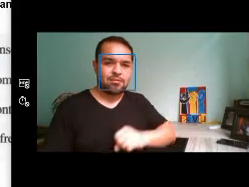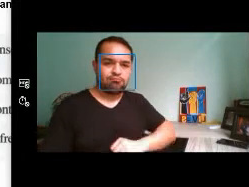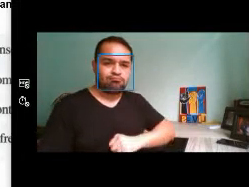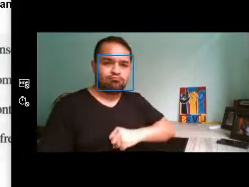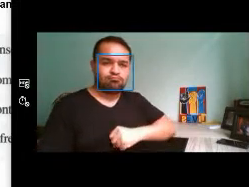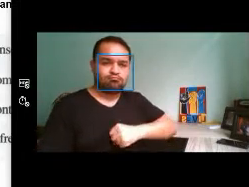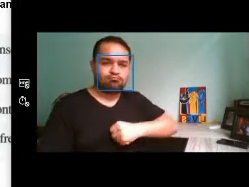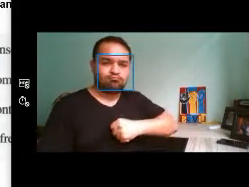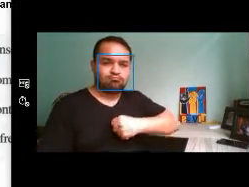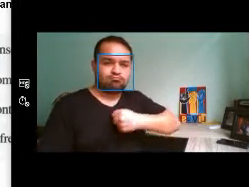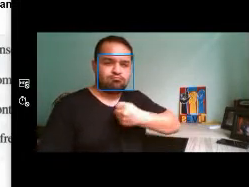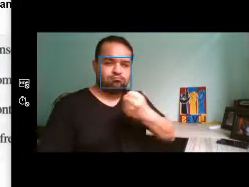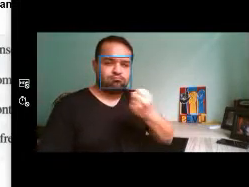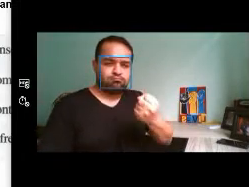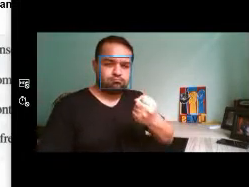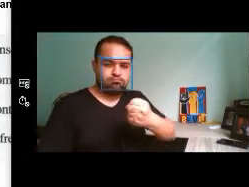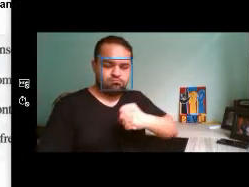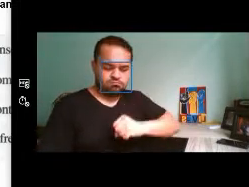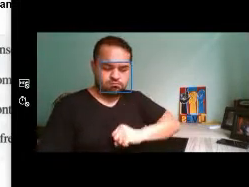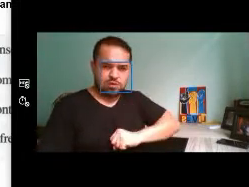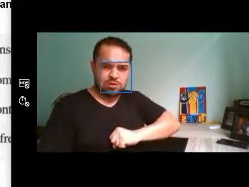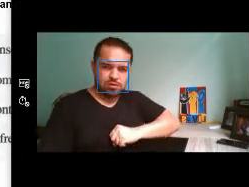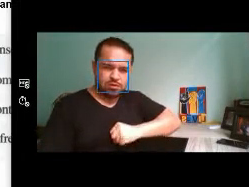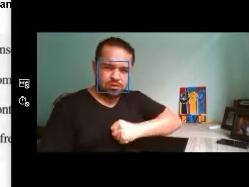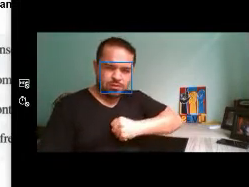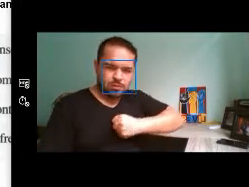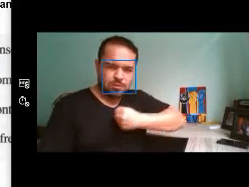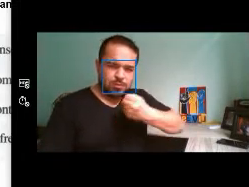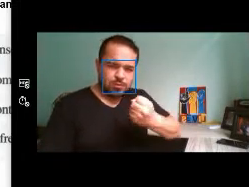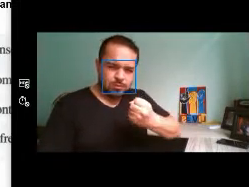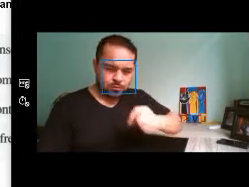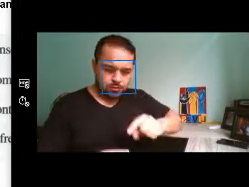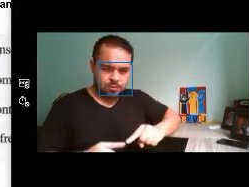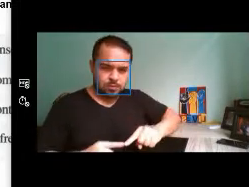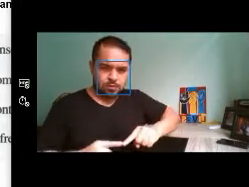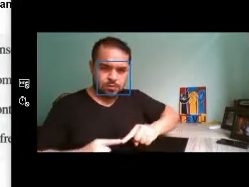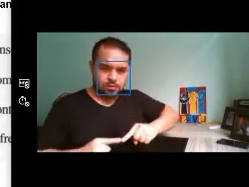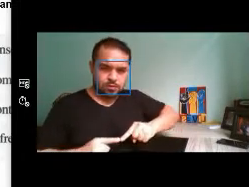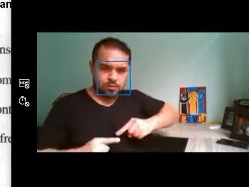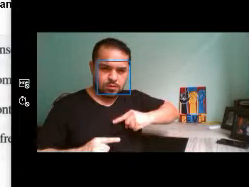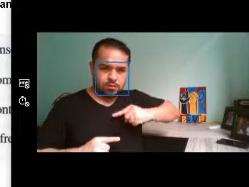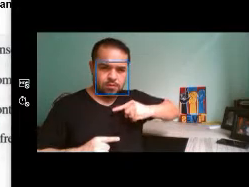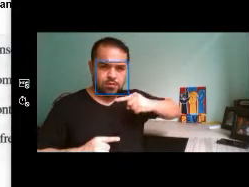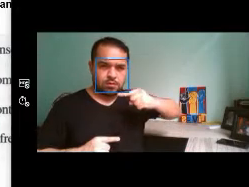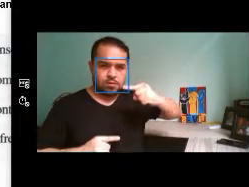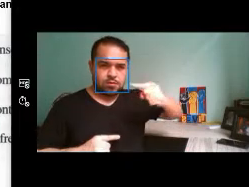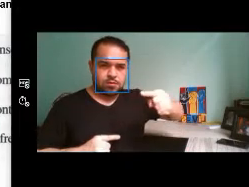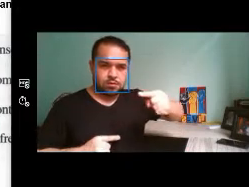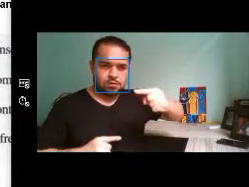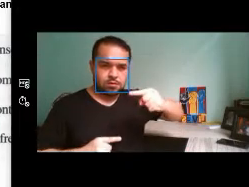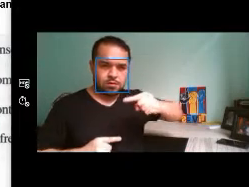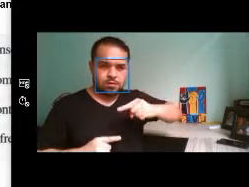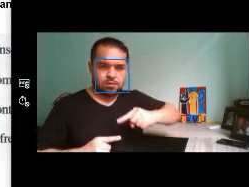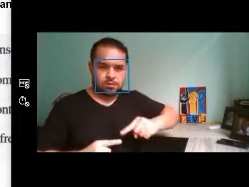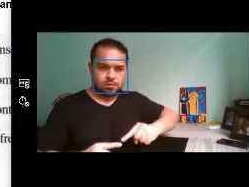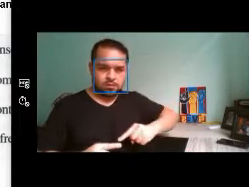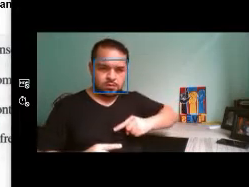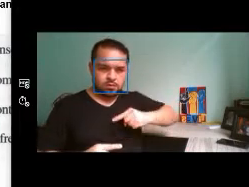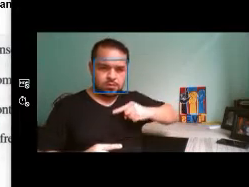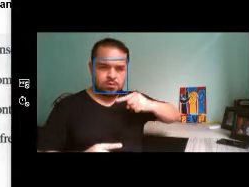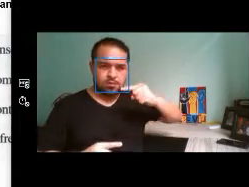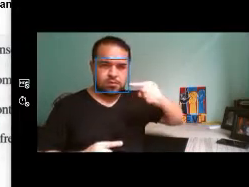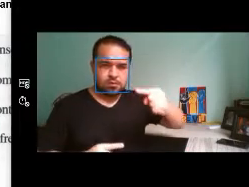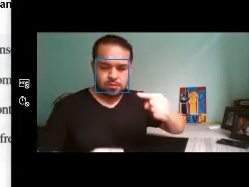né? Vejam, eu tenho esse movimento aqui no sinal de odiar. Olha, esse movimento vem de